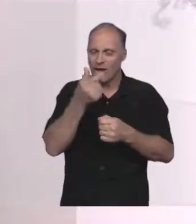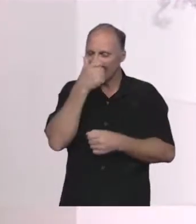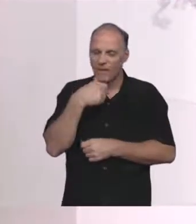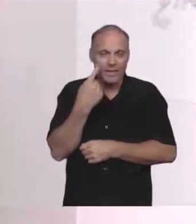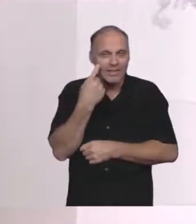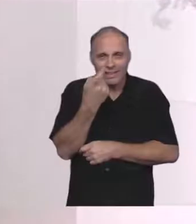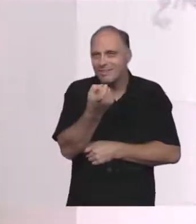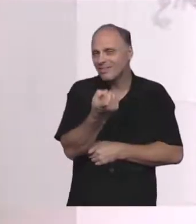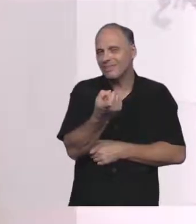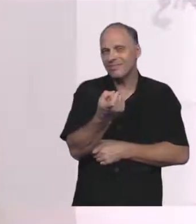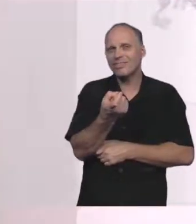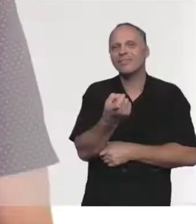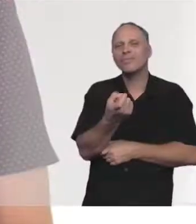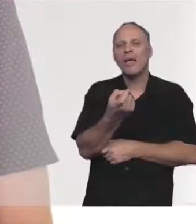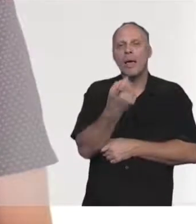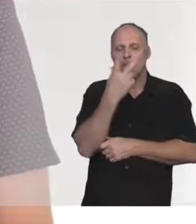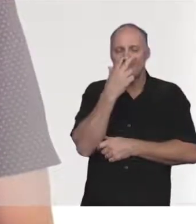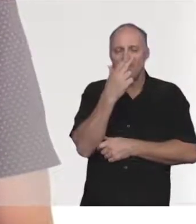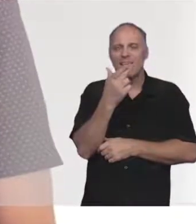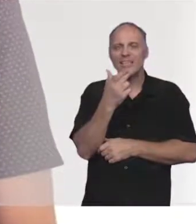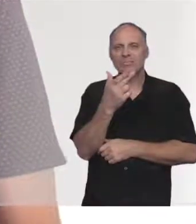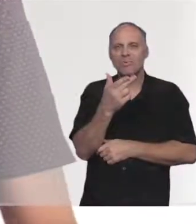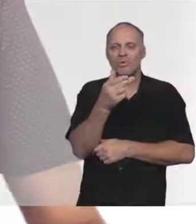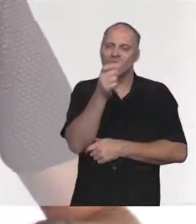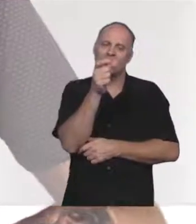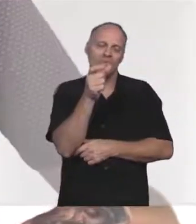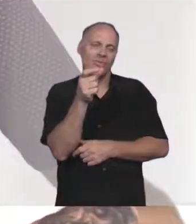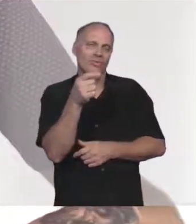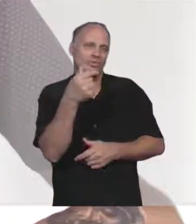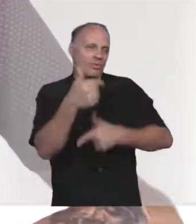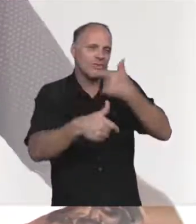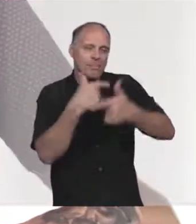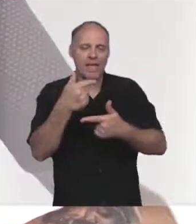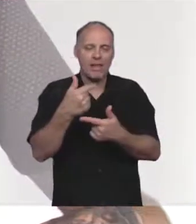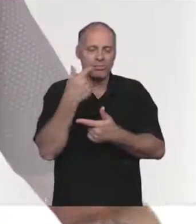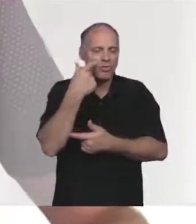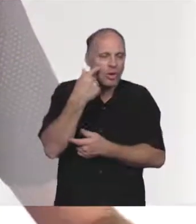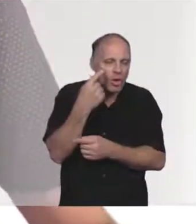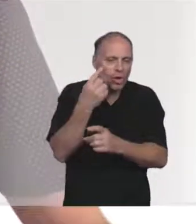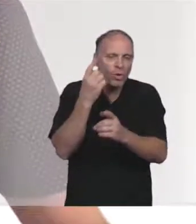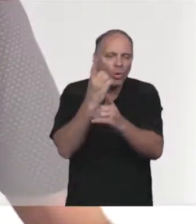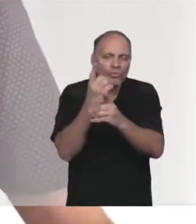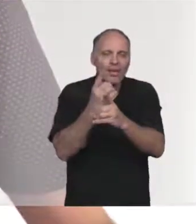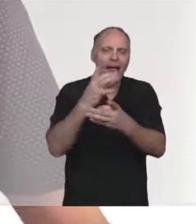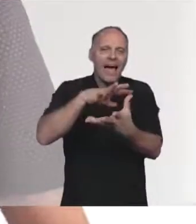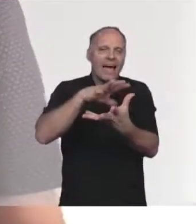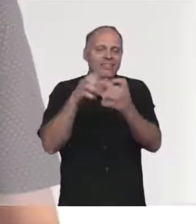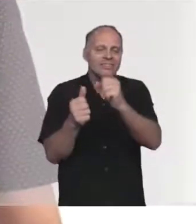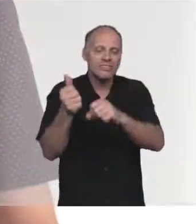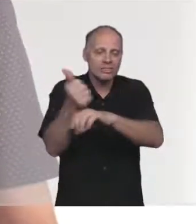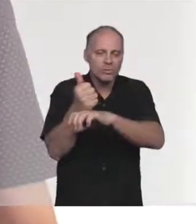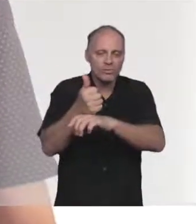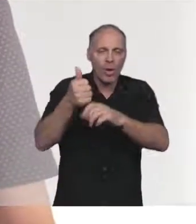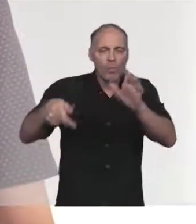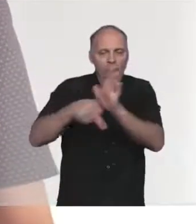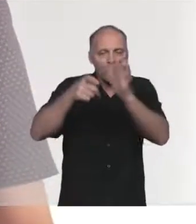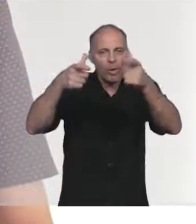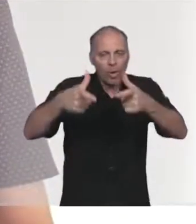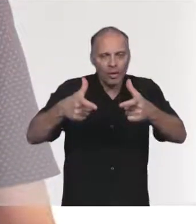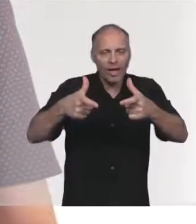achei muito interessante. Apesar de ser um trabalho de mapeamento local, é um mapeamento.